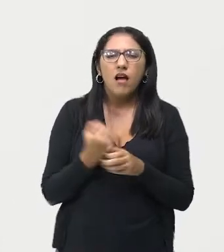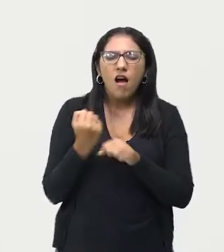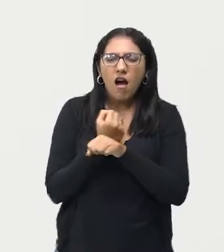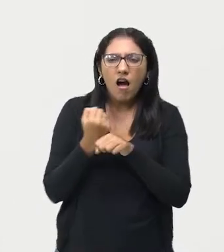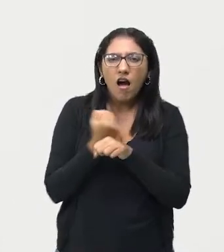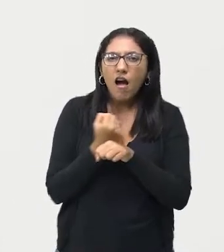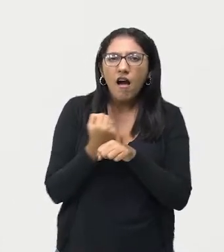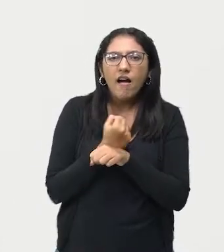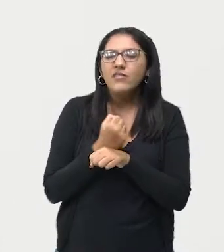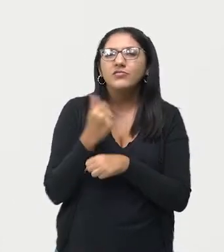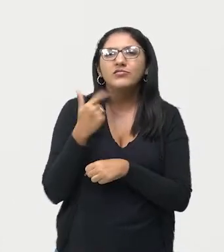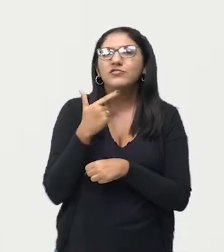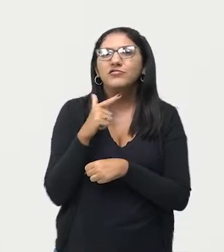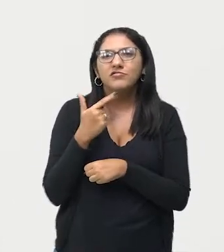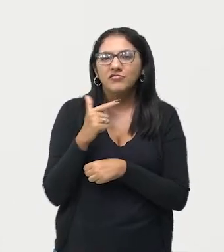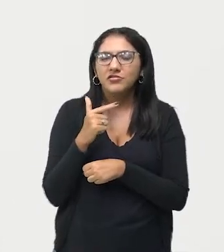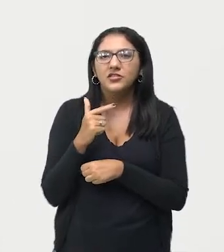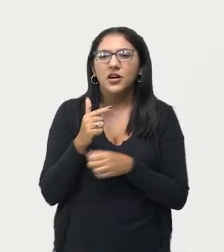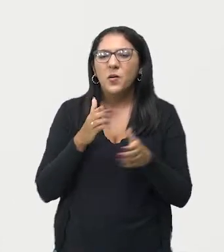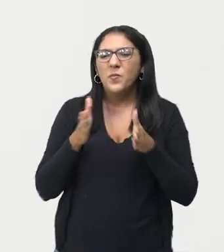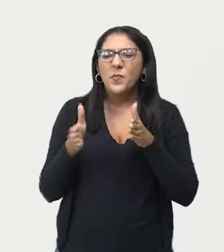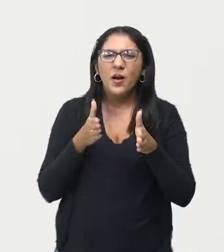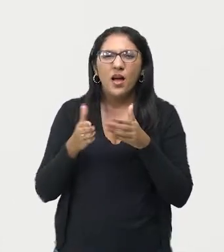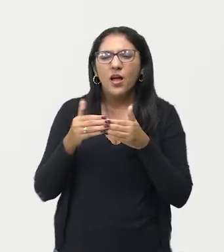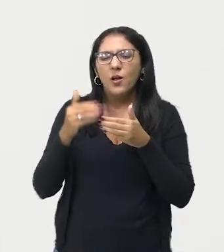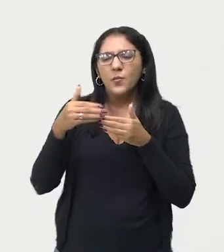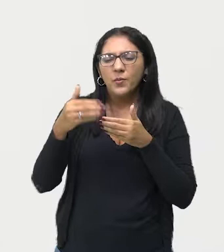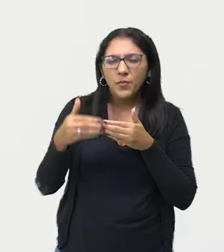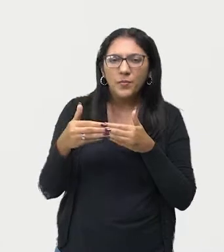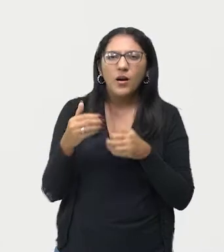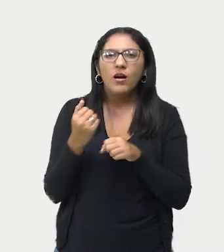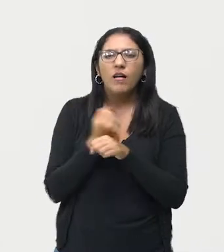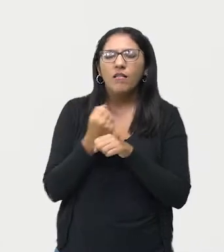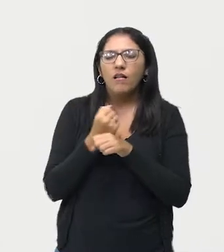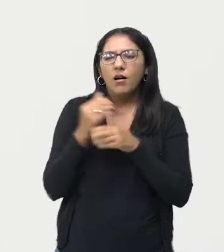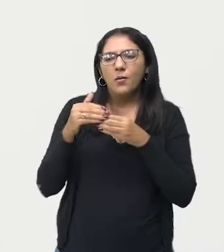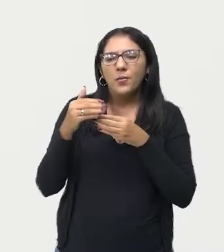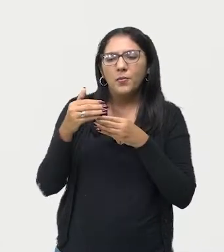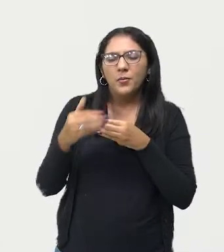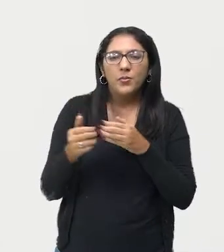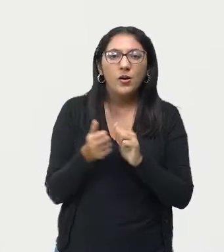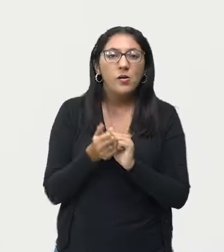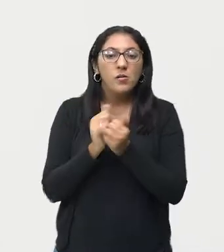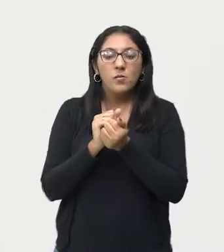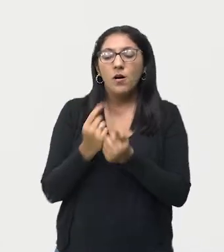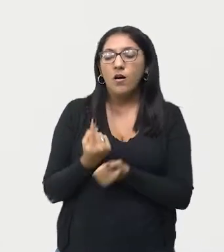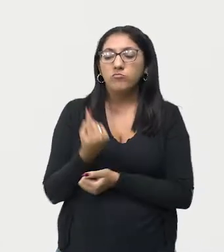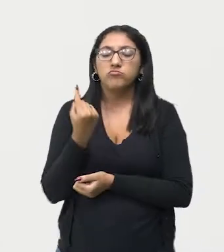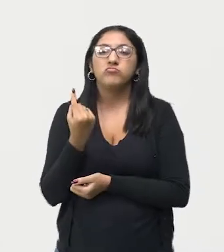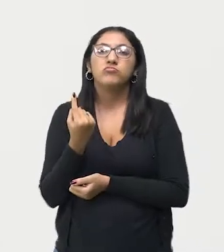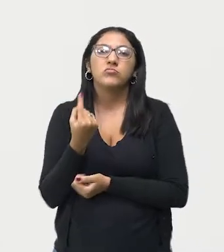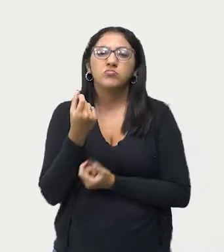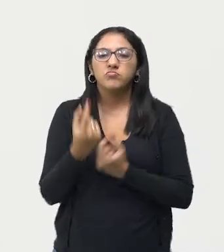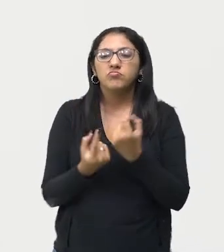muito, né? Era um ou outro momento de brilho ali que algum esportista excepcional conseguia. Com